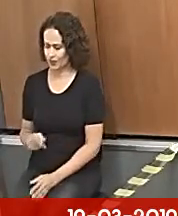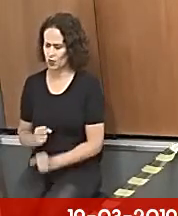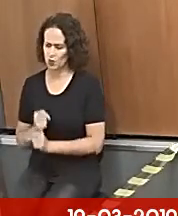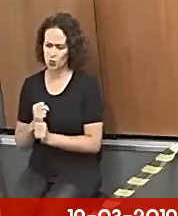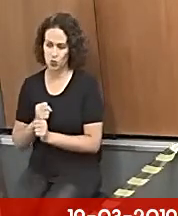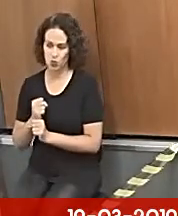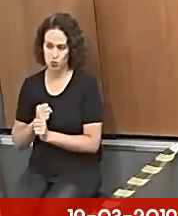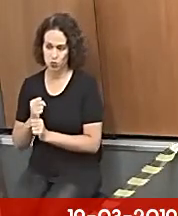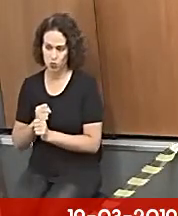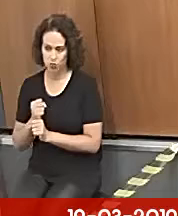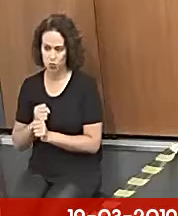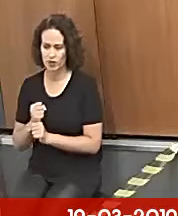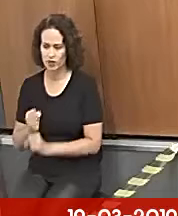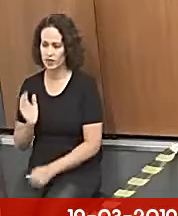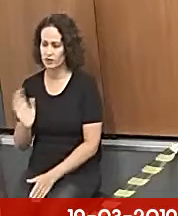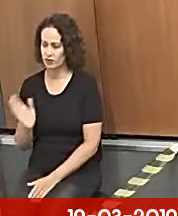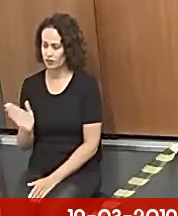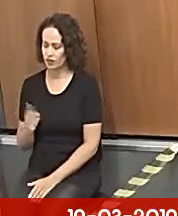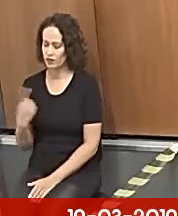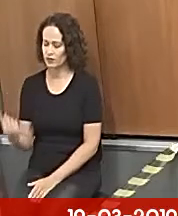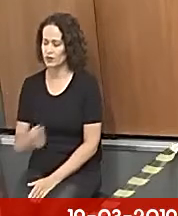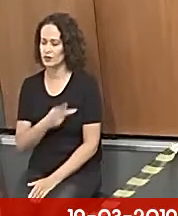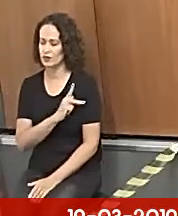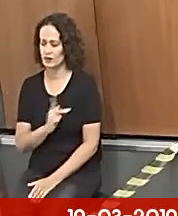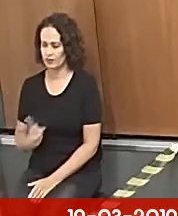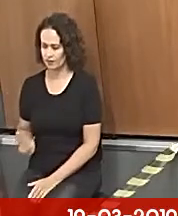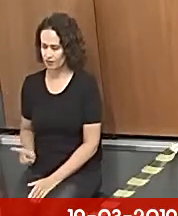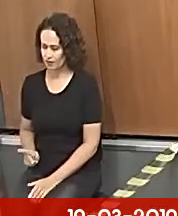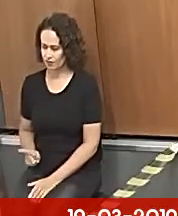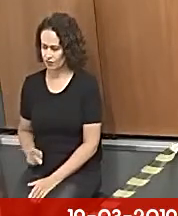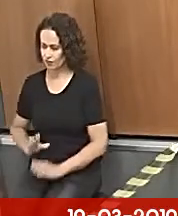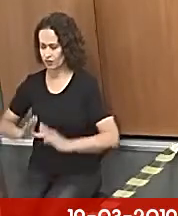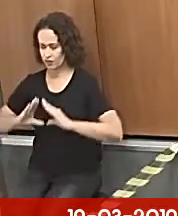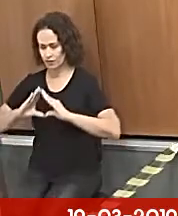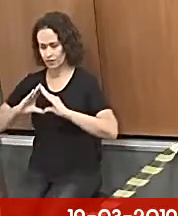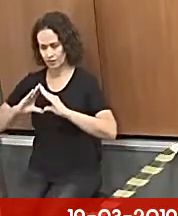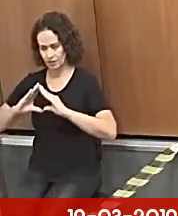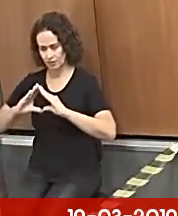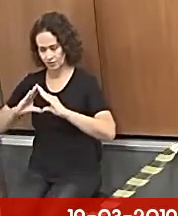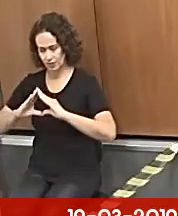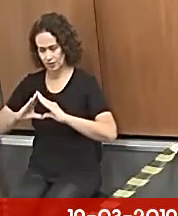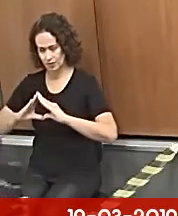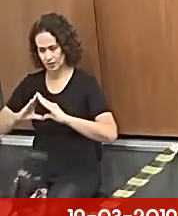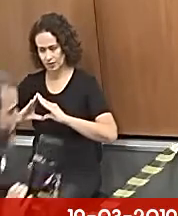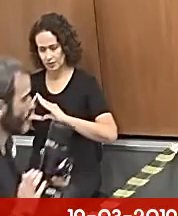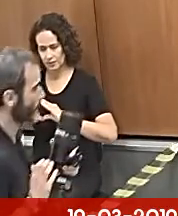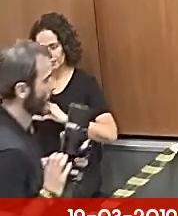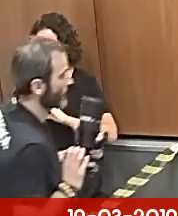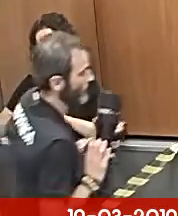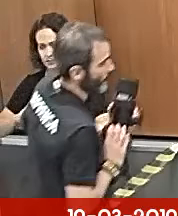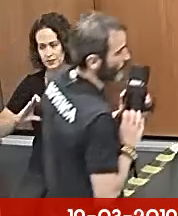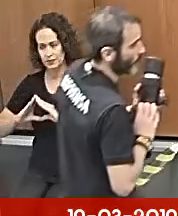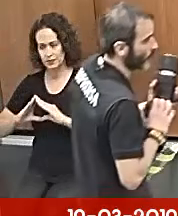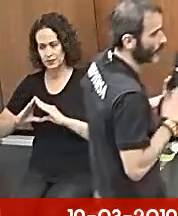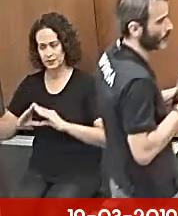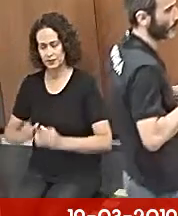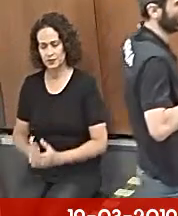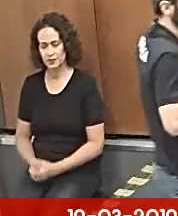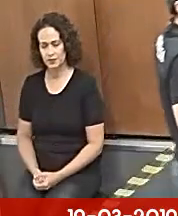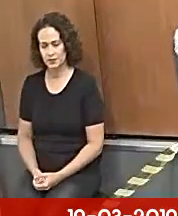nosso presidente da assembléia é do eduardo não é um